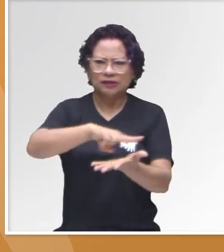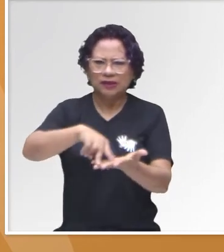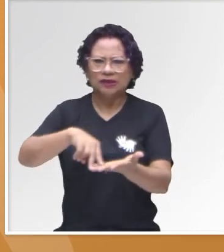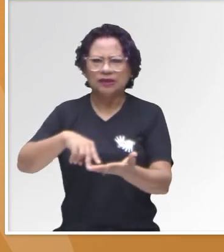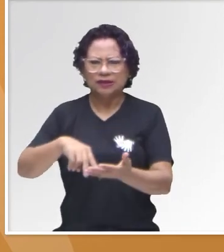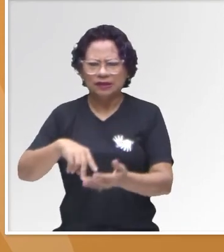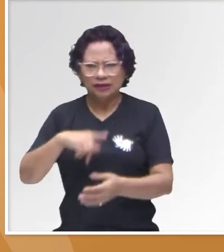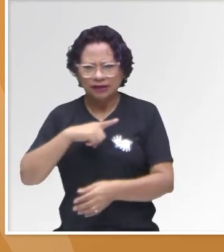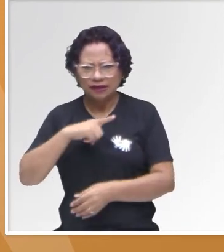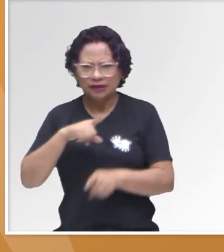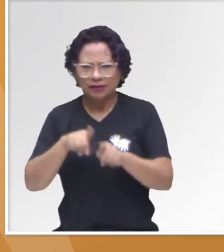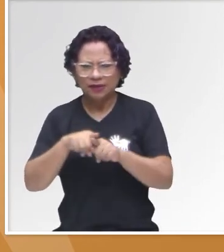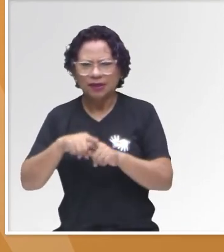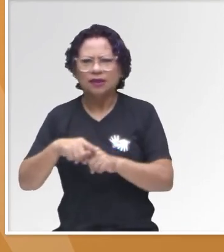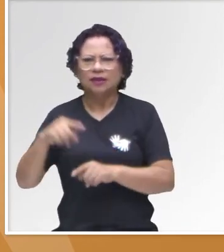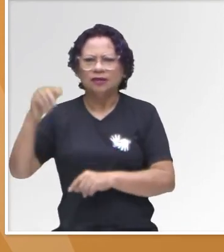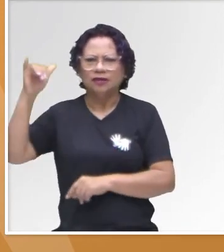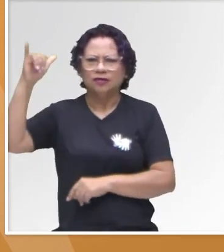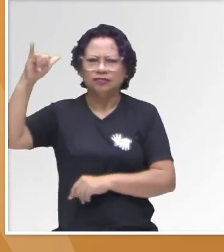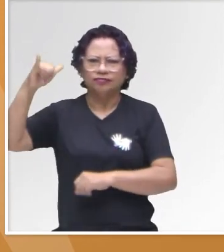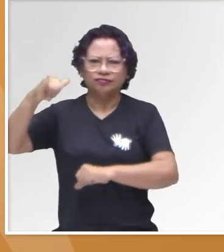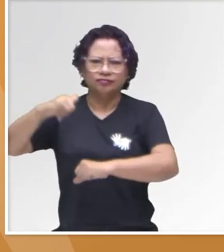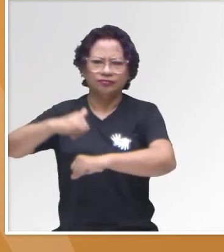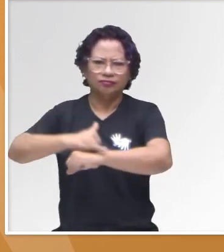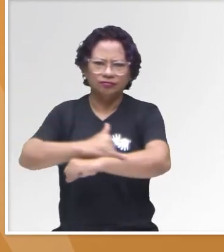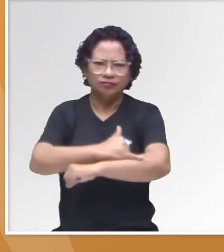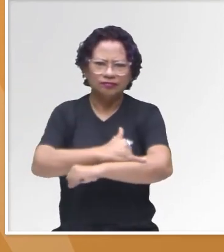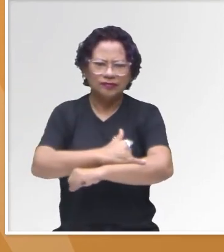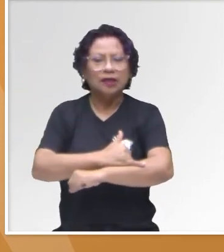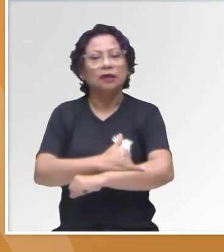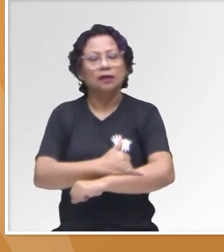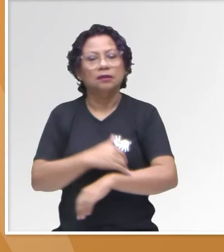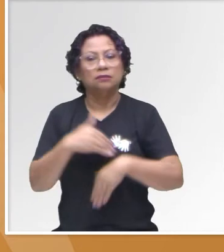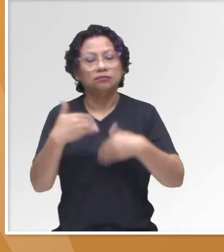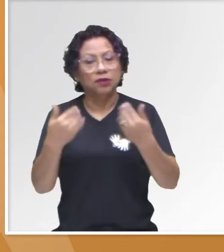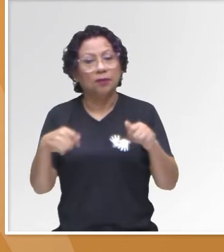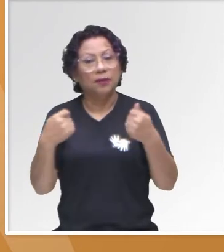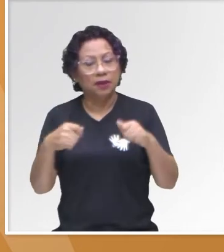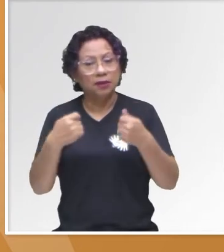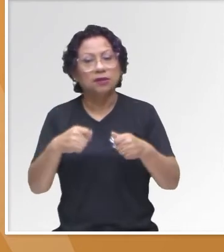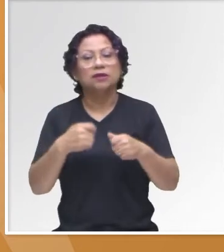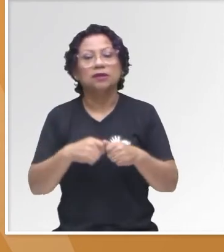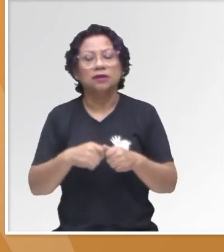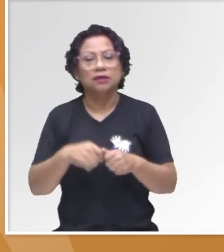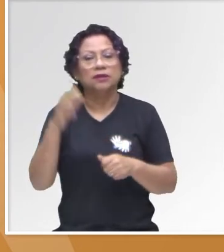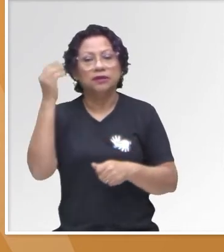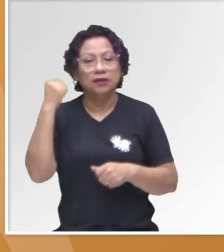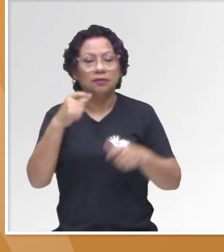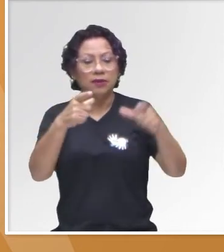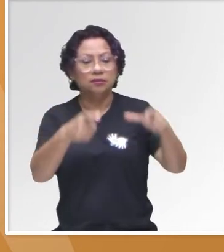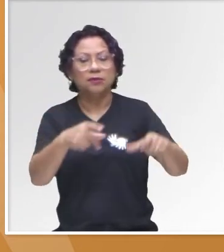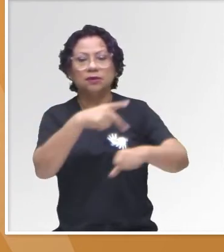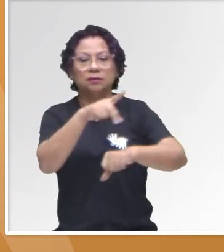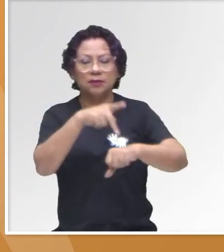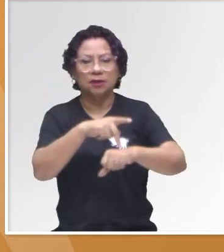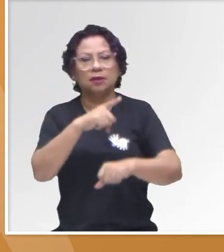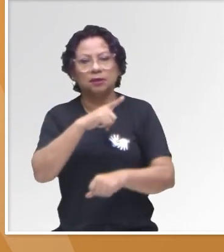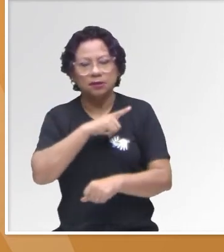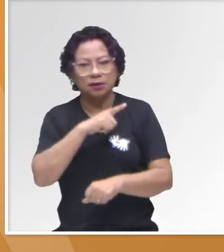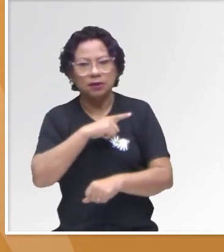né? Vou de avião. Então, tudo isso faz parte da infraestrutura de um local, né? Quanto maior